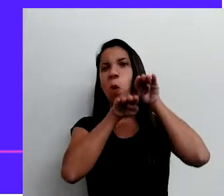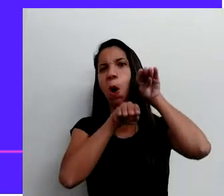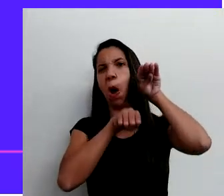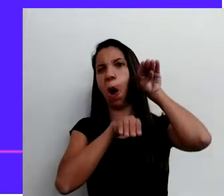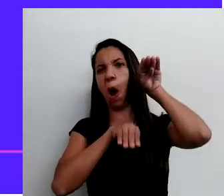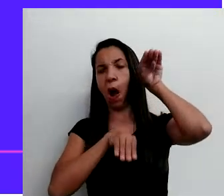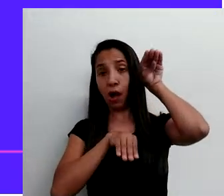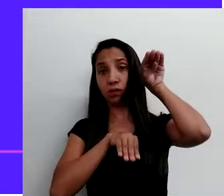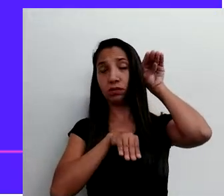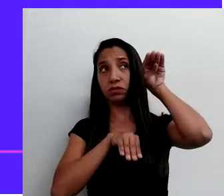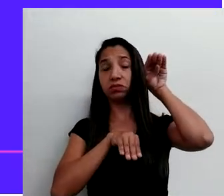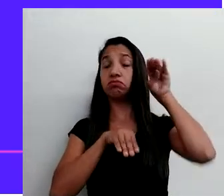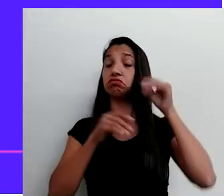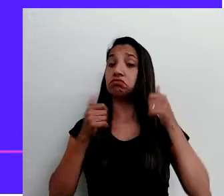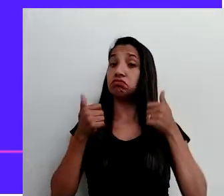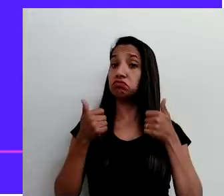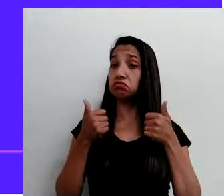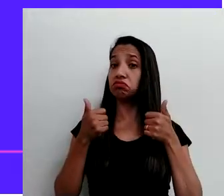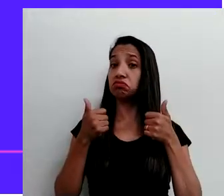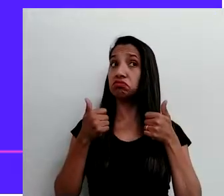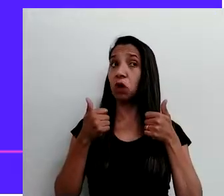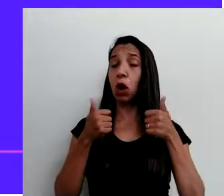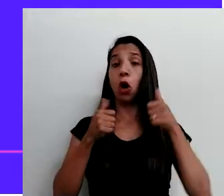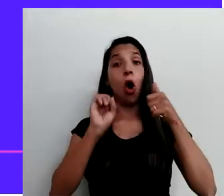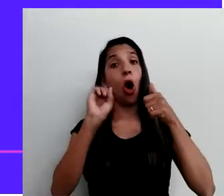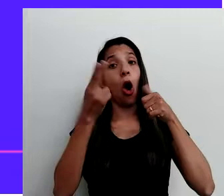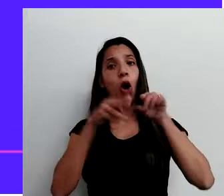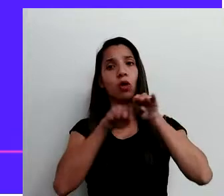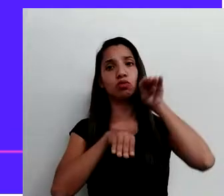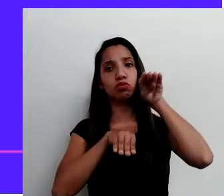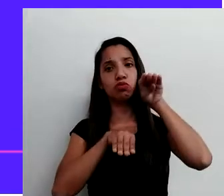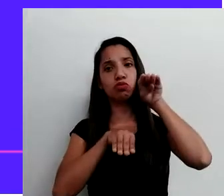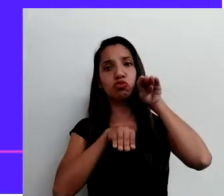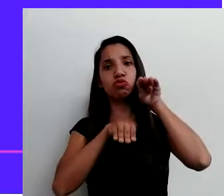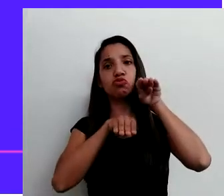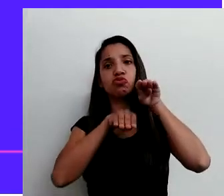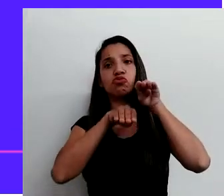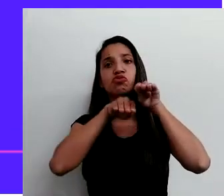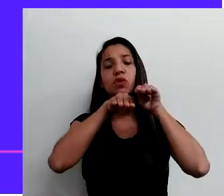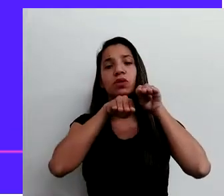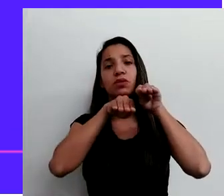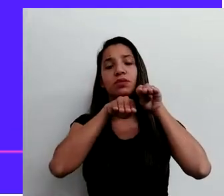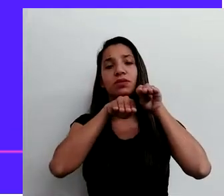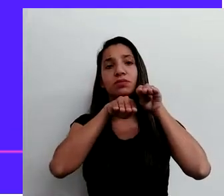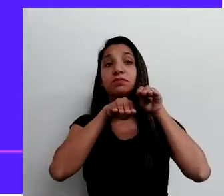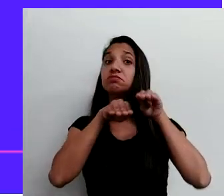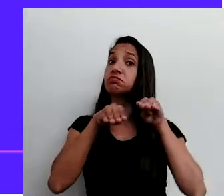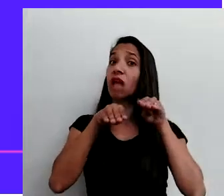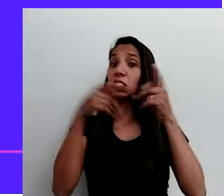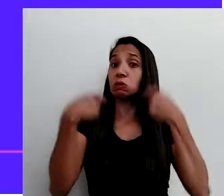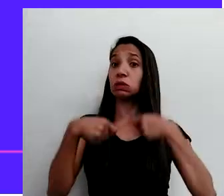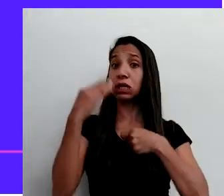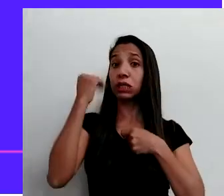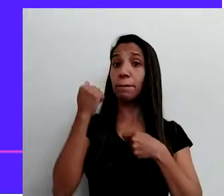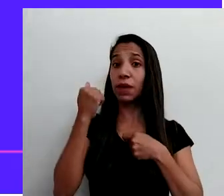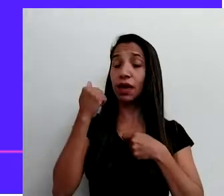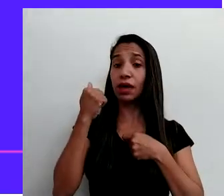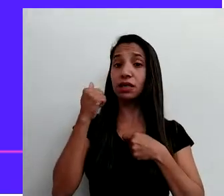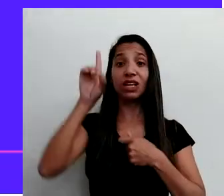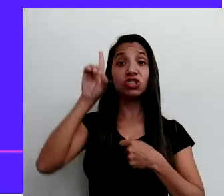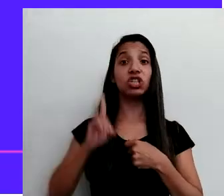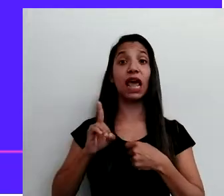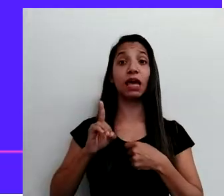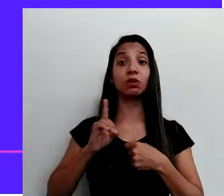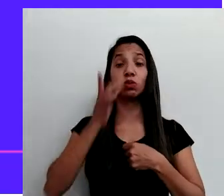Importante. Eu acho que é uma informação e, de novo, citando a Adriana, informação é um direito. Então, a gente tem que cobrir. Isso a gente já está fazendo.